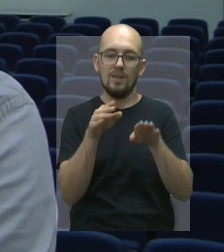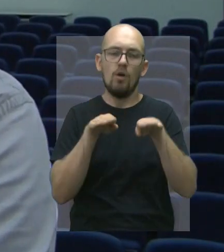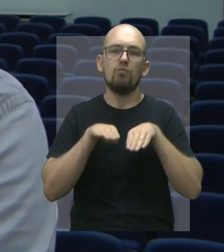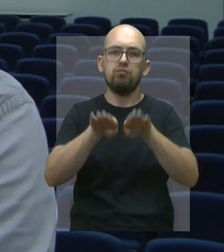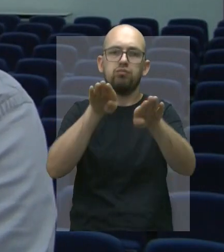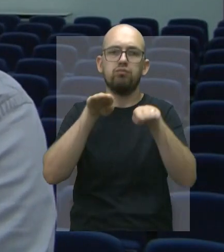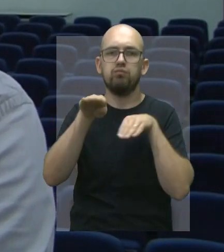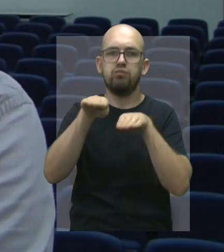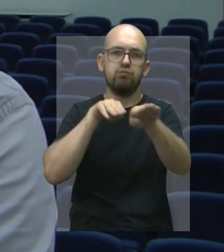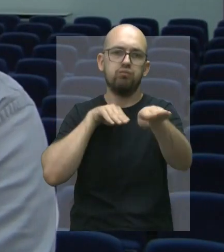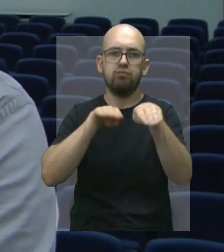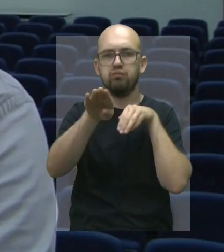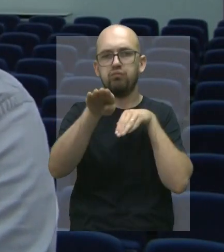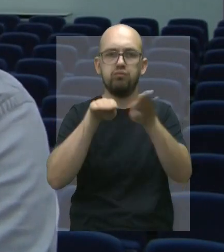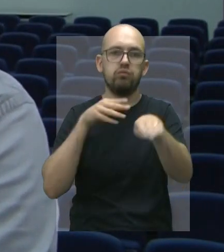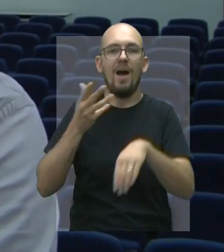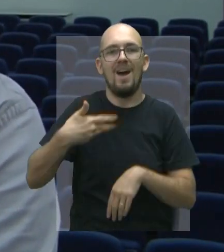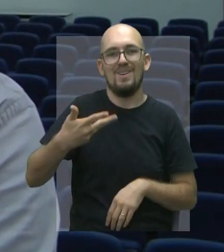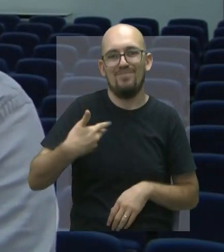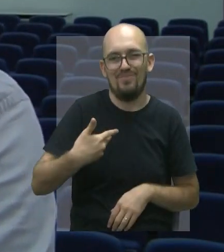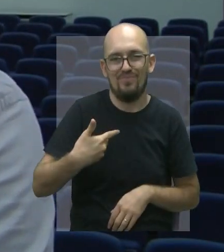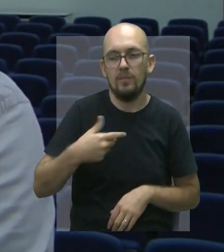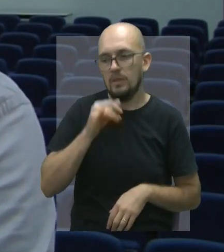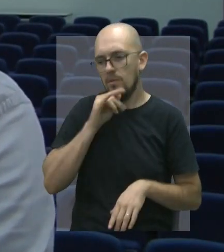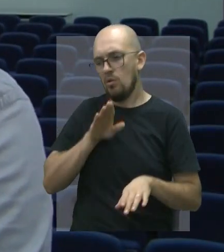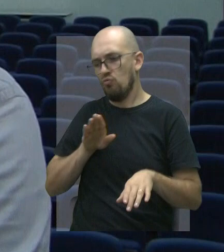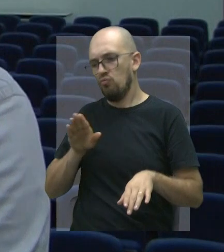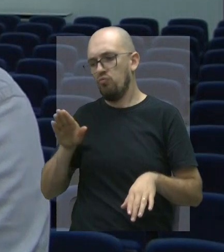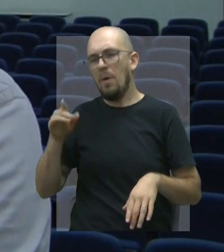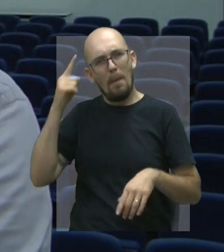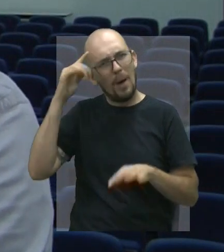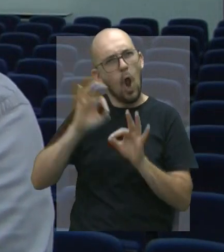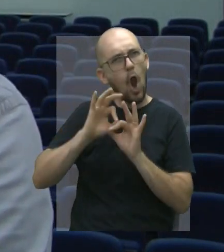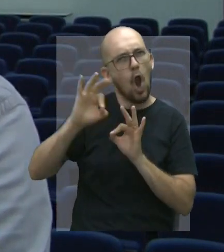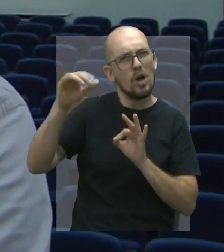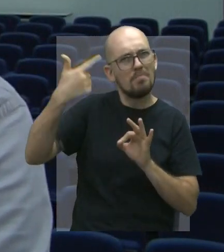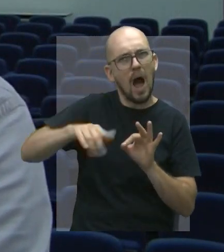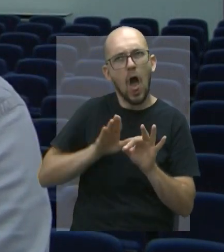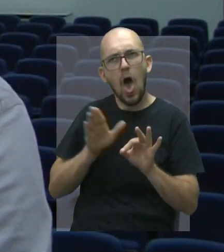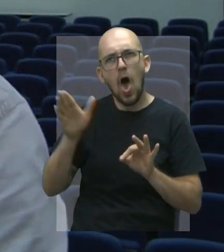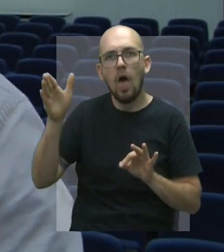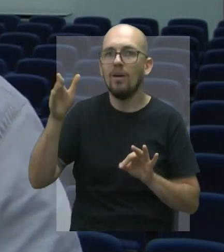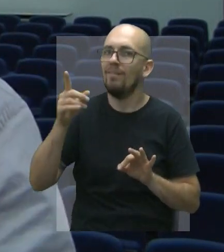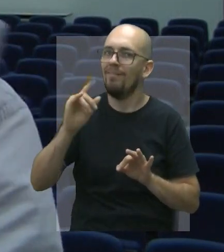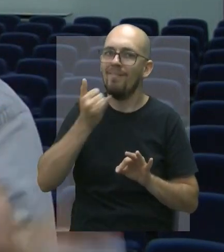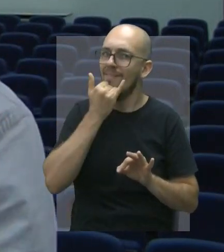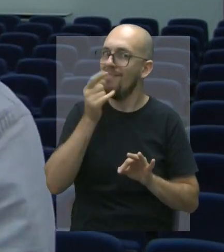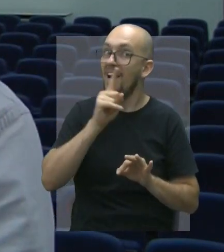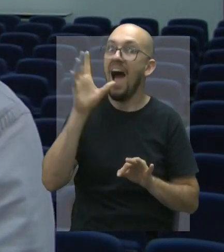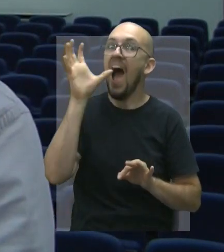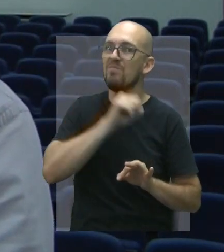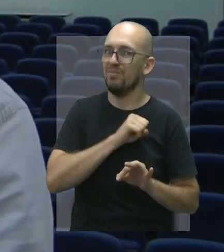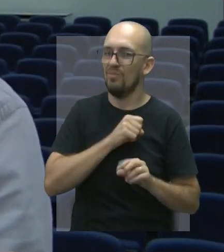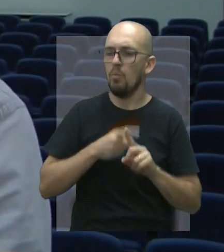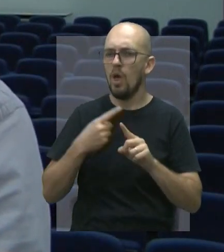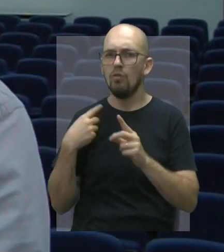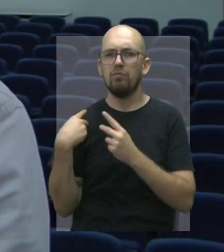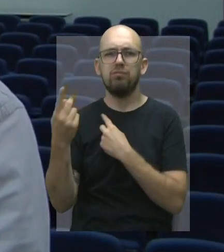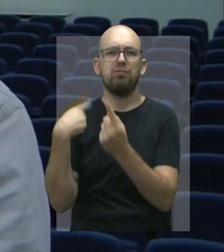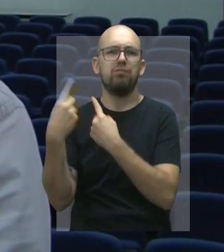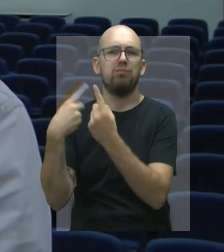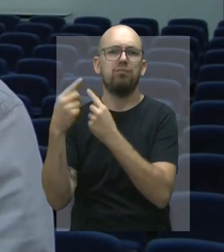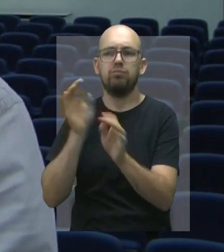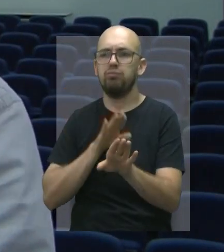Exaltino, embora a linha em metro possa ser maior, o deslocamento vai ser muito mais rápido. Você vai chegar lá do outro lado